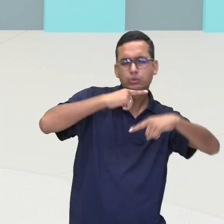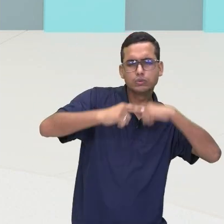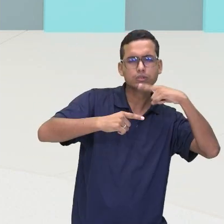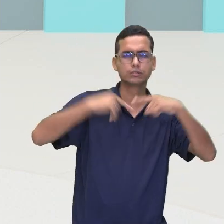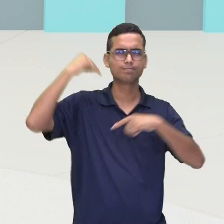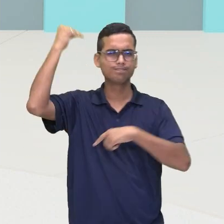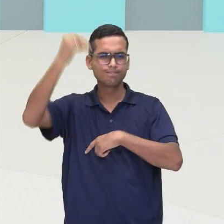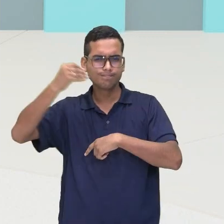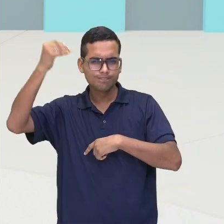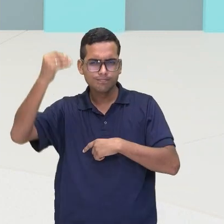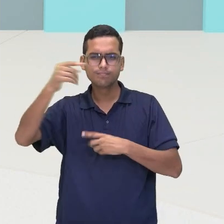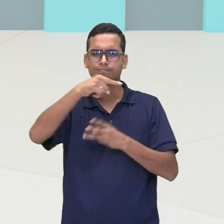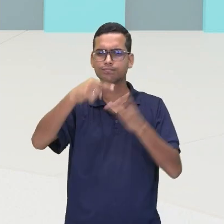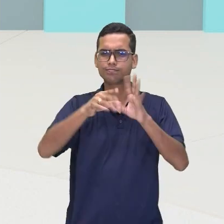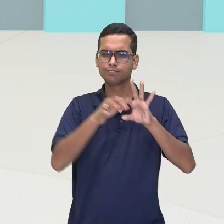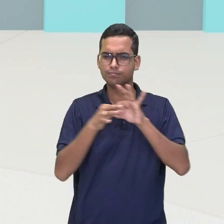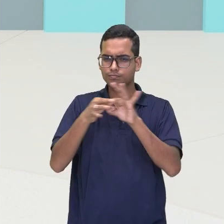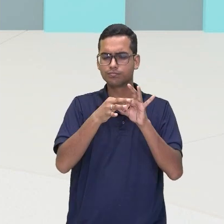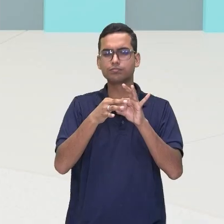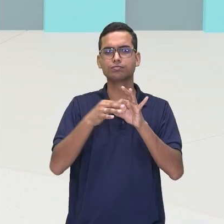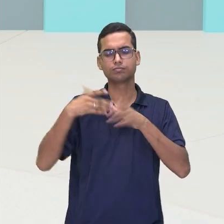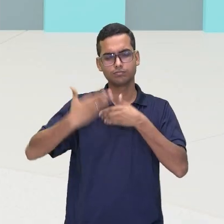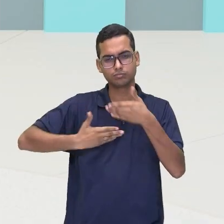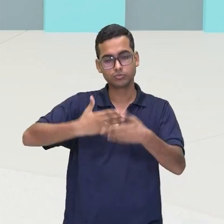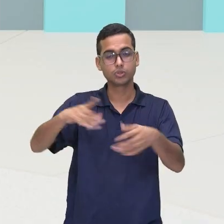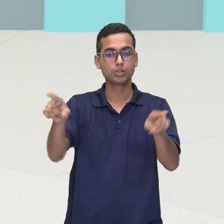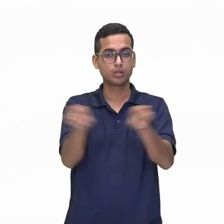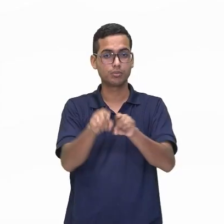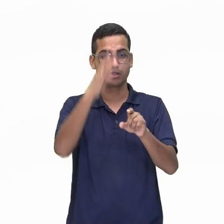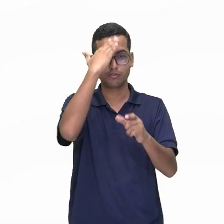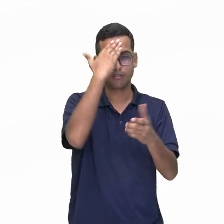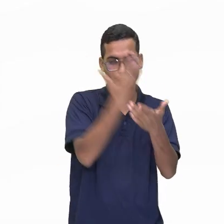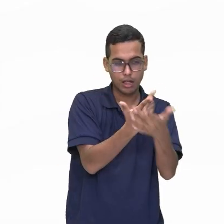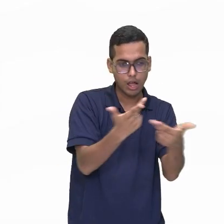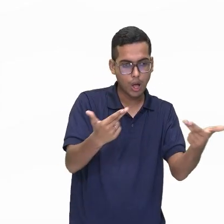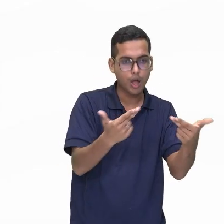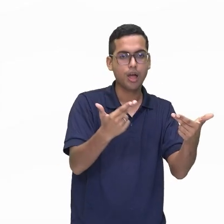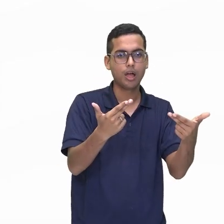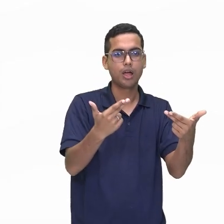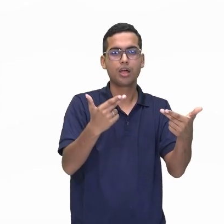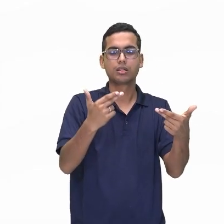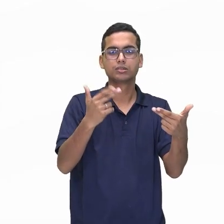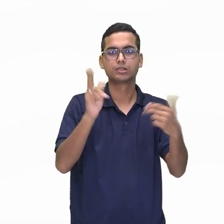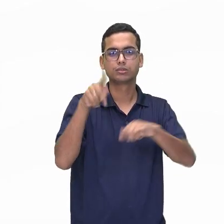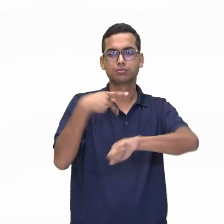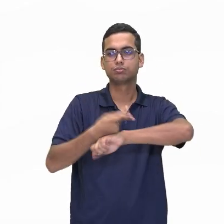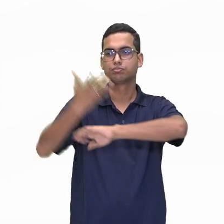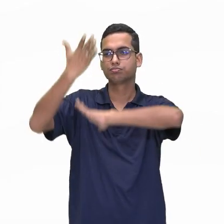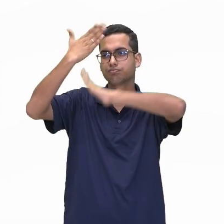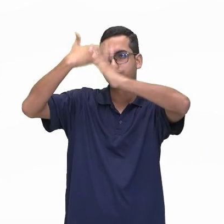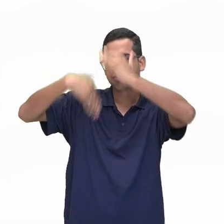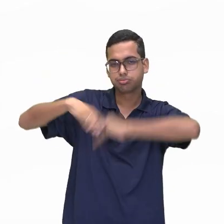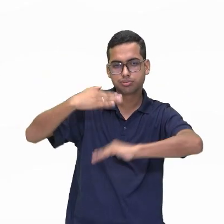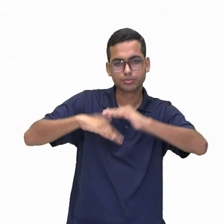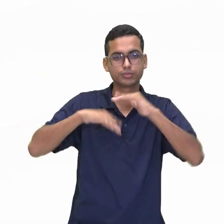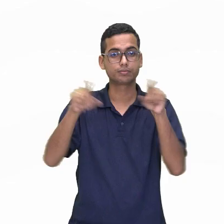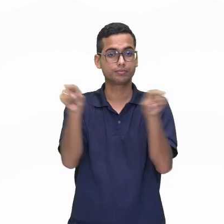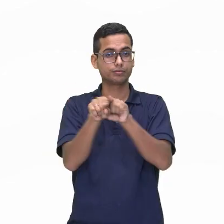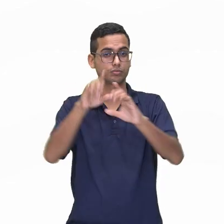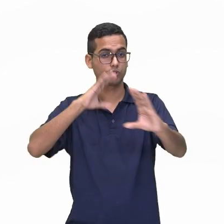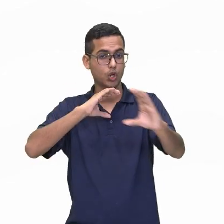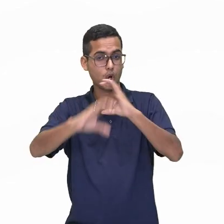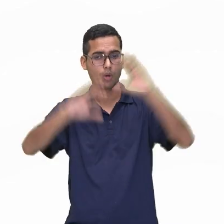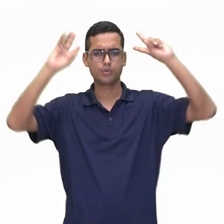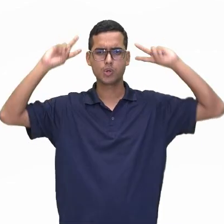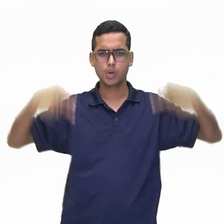de muitas verdades que carregamos. Então, a comunicação, humana compreende míriades de formas, ou